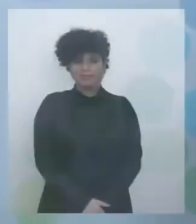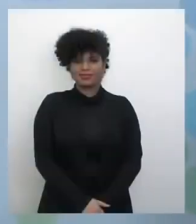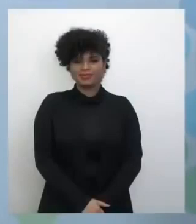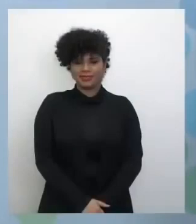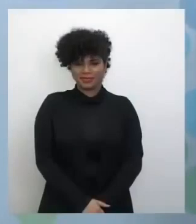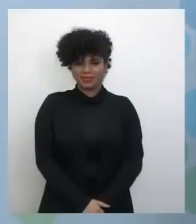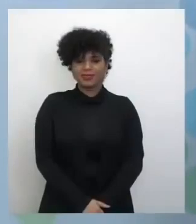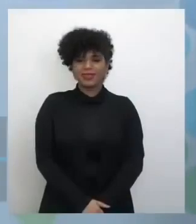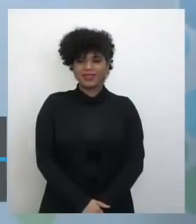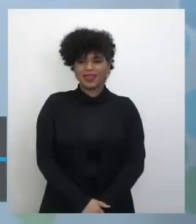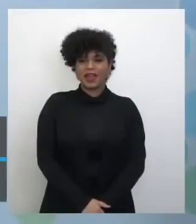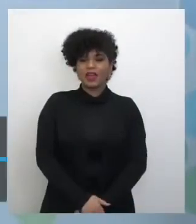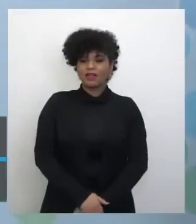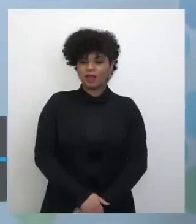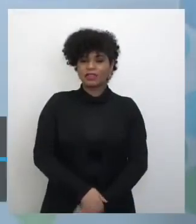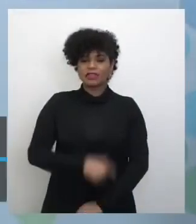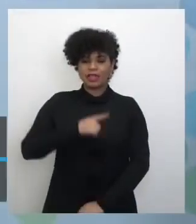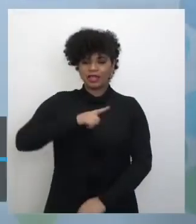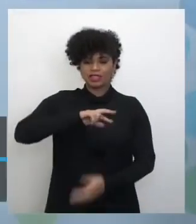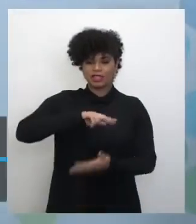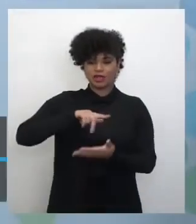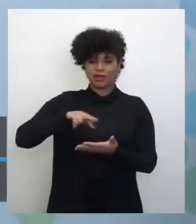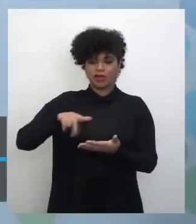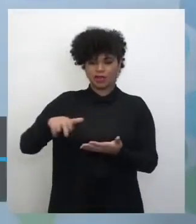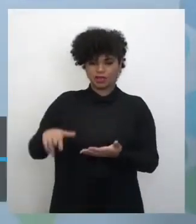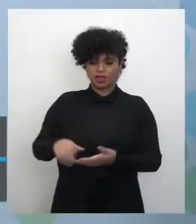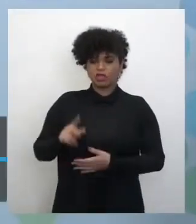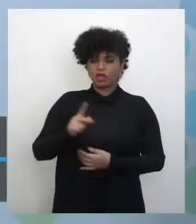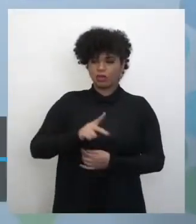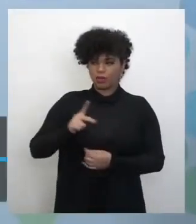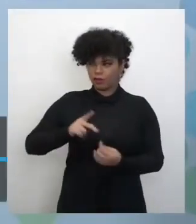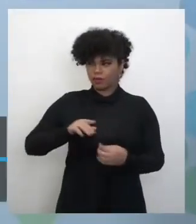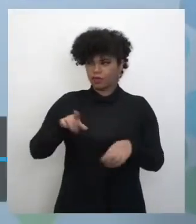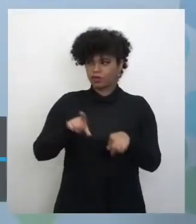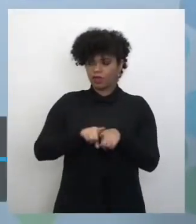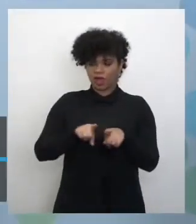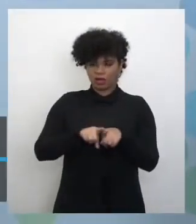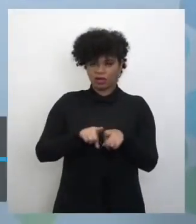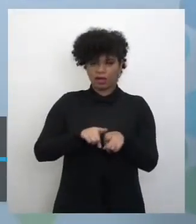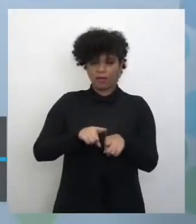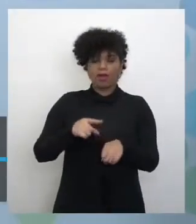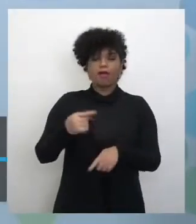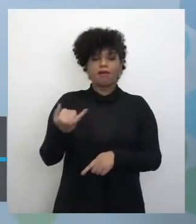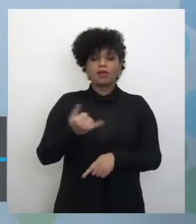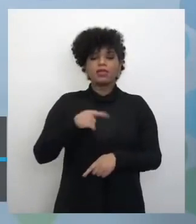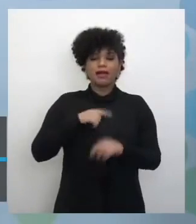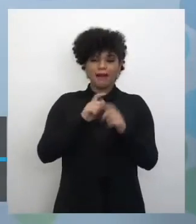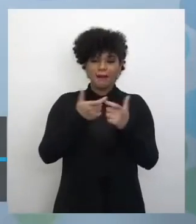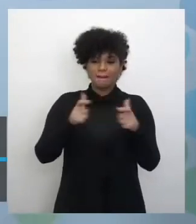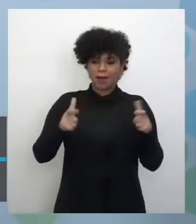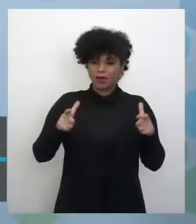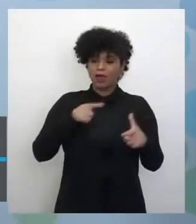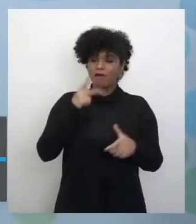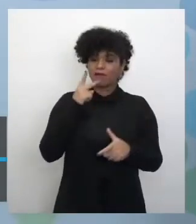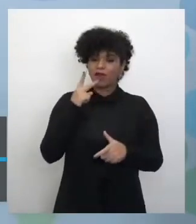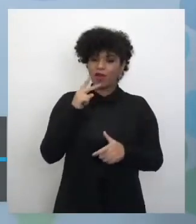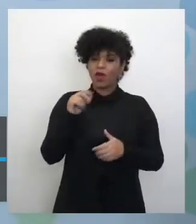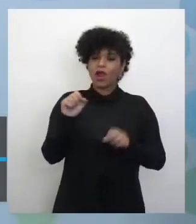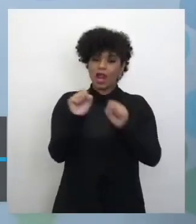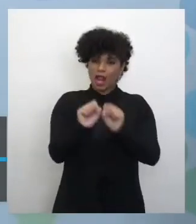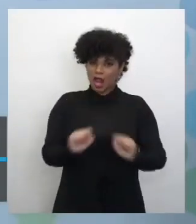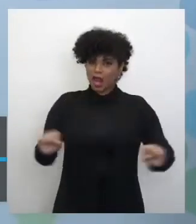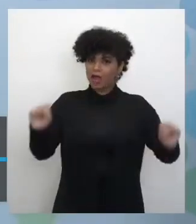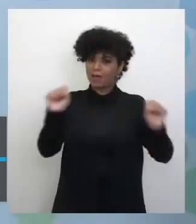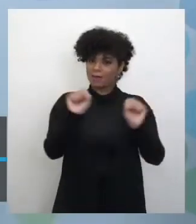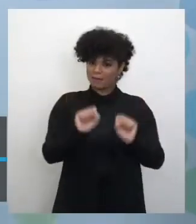Jorge, muitos professores aqui com as respostas dos estudantes para nós aqui, né? A maioria falou de limpeza. Olha, então